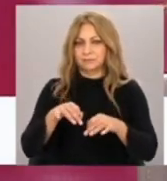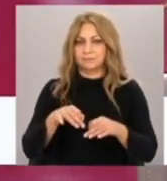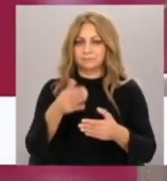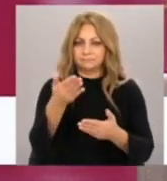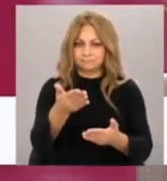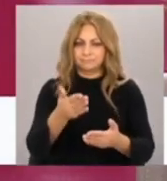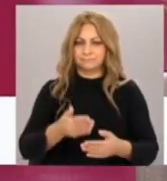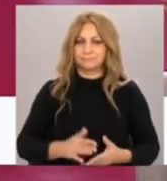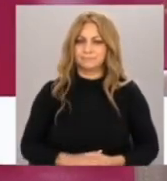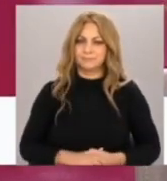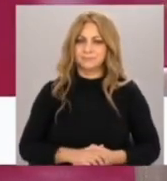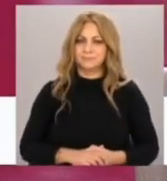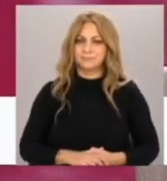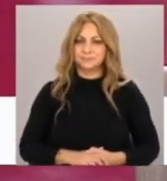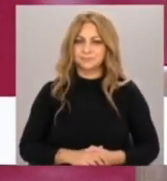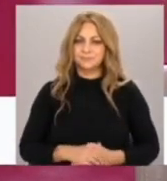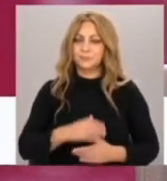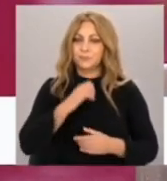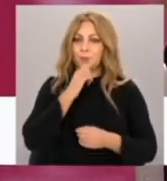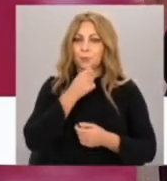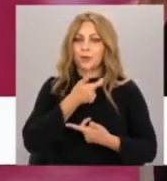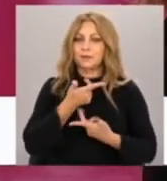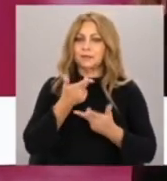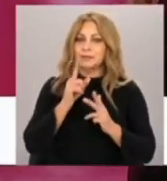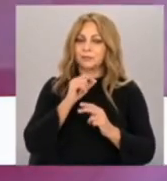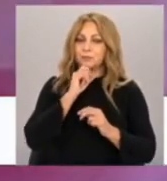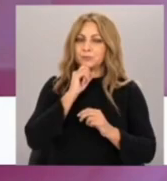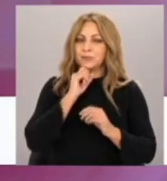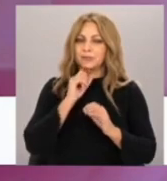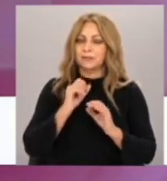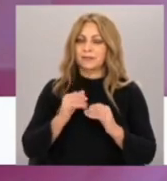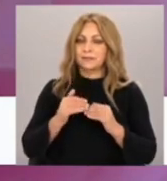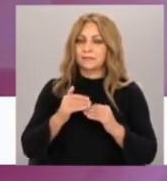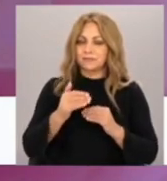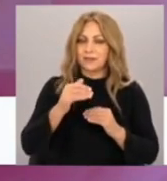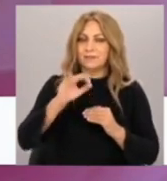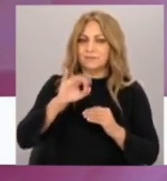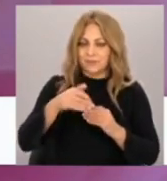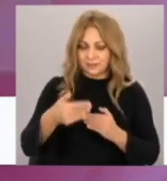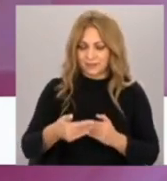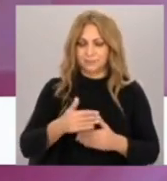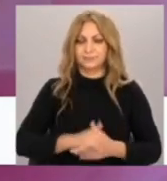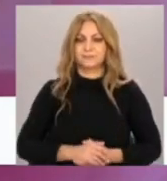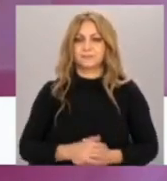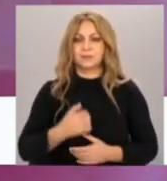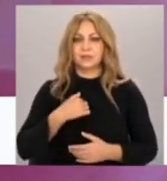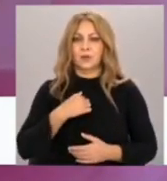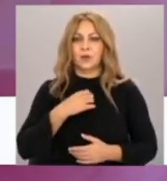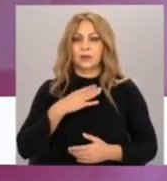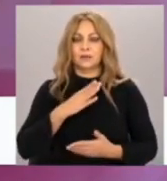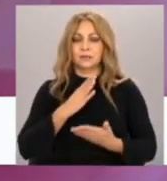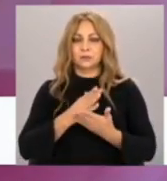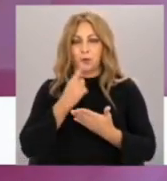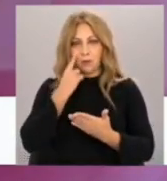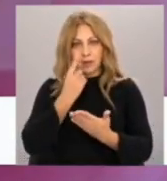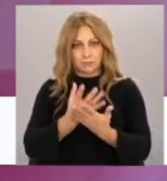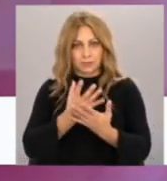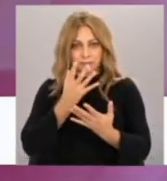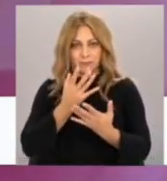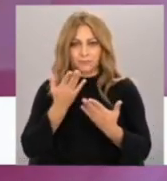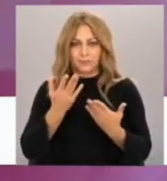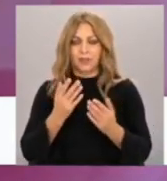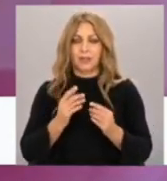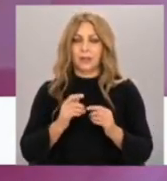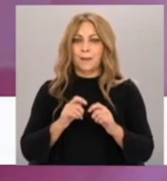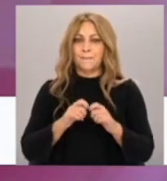portanto vou deixá-lo em roda livre para finalizar também a sua participação neste concurso e aqui uma diferença grande um